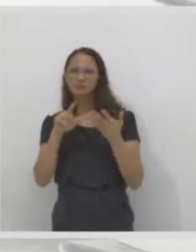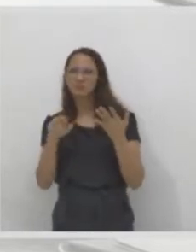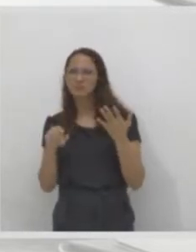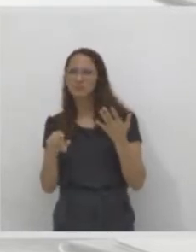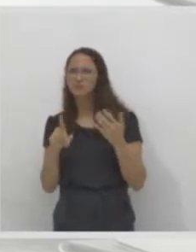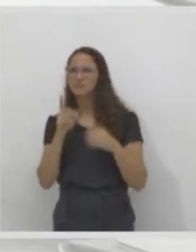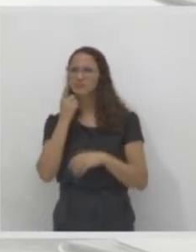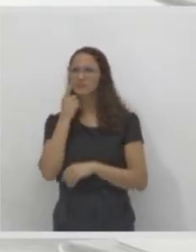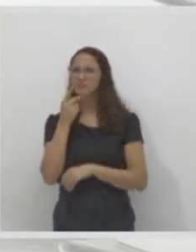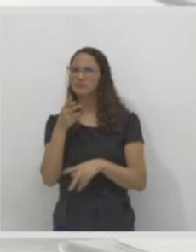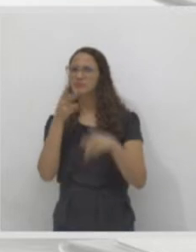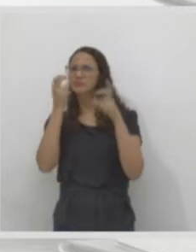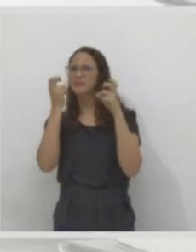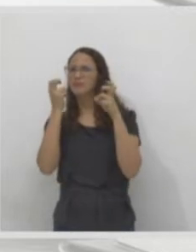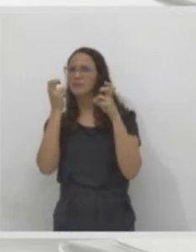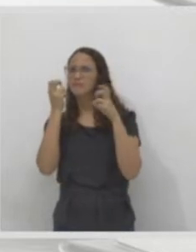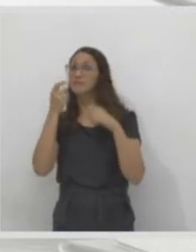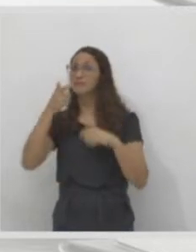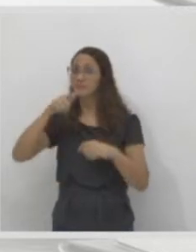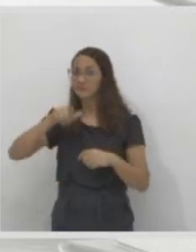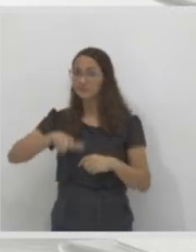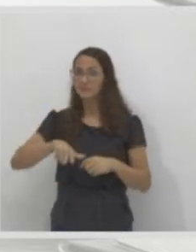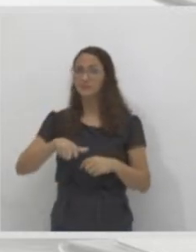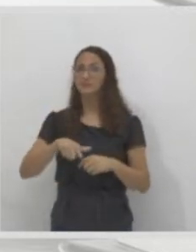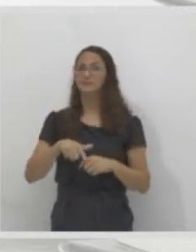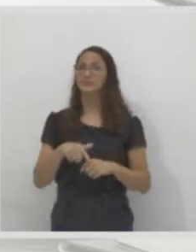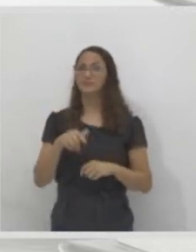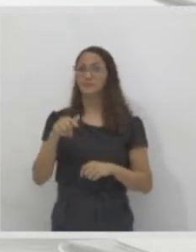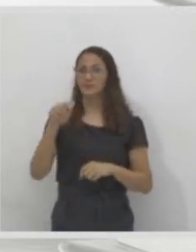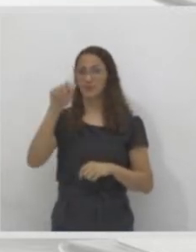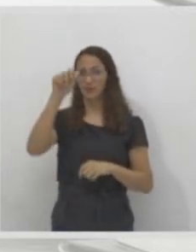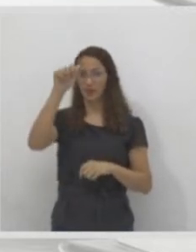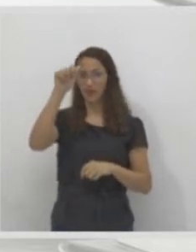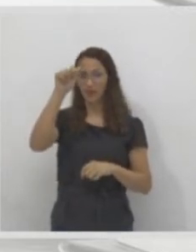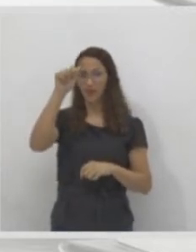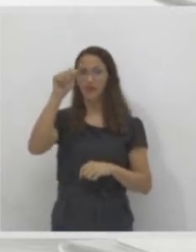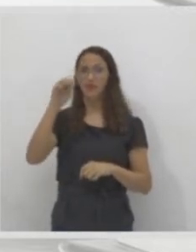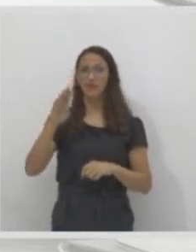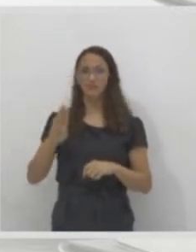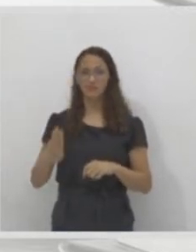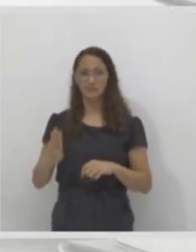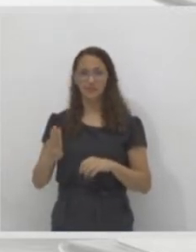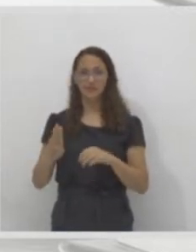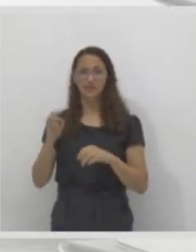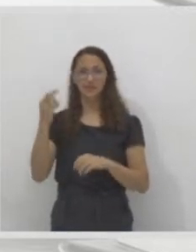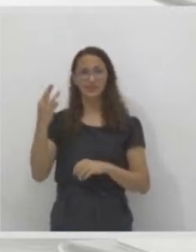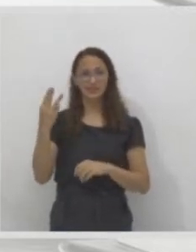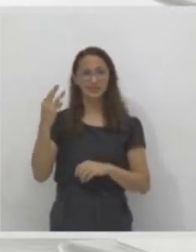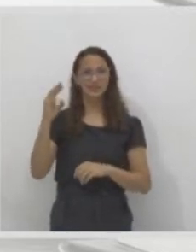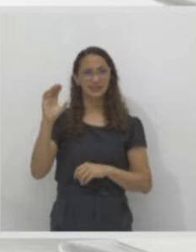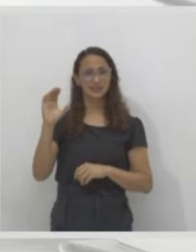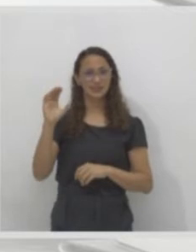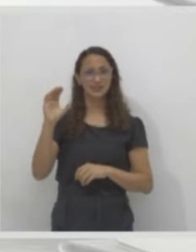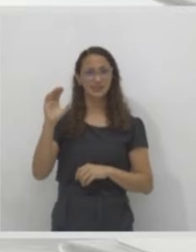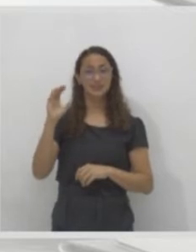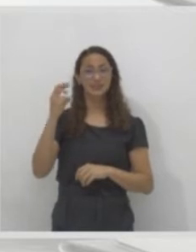aqui comigo. Novamente eu tenho, olha, AB medindo 3,5 centímetros,